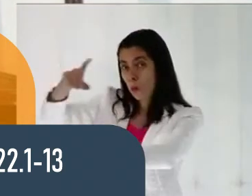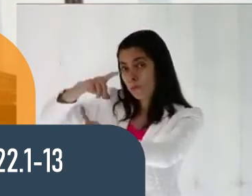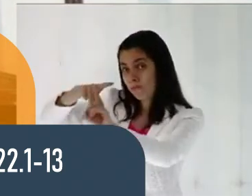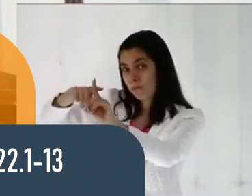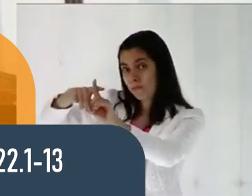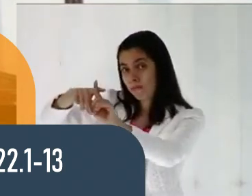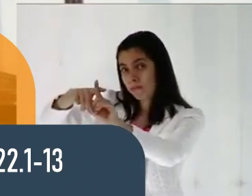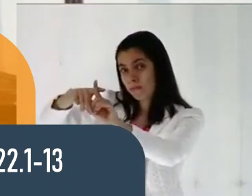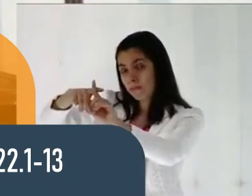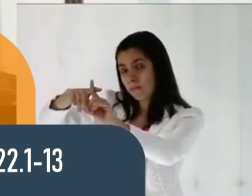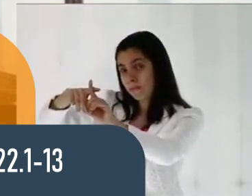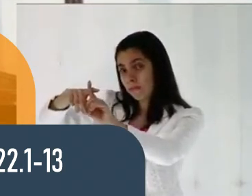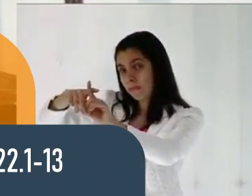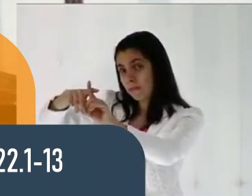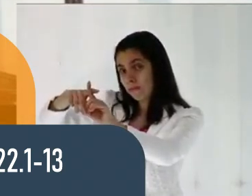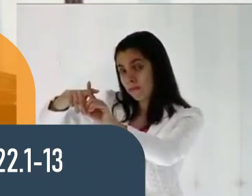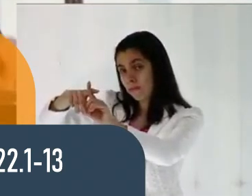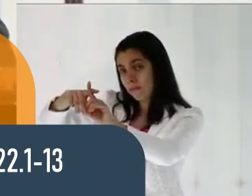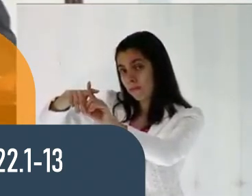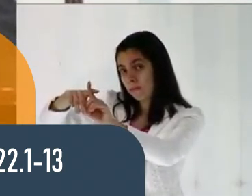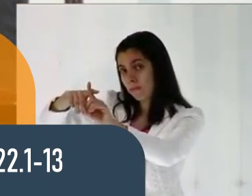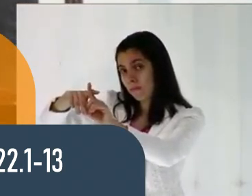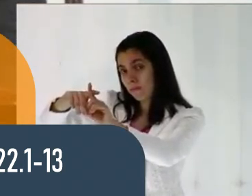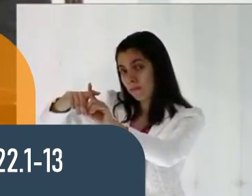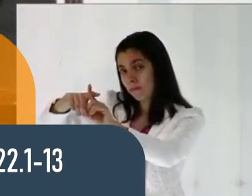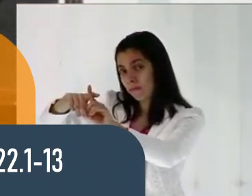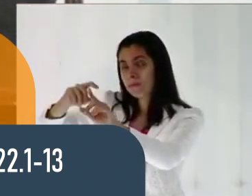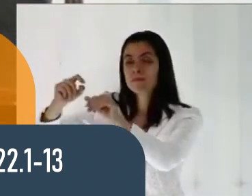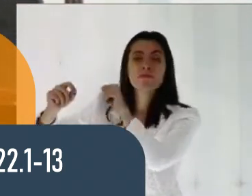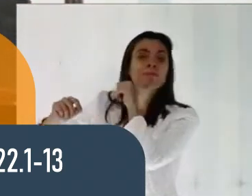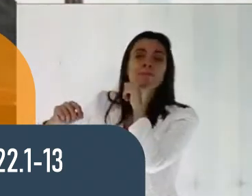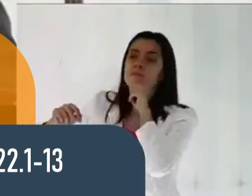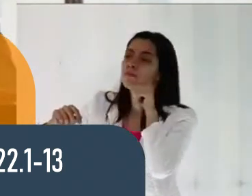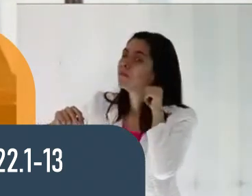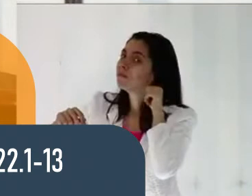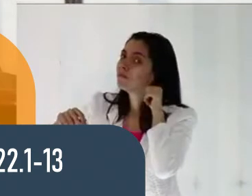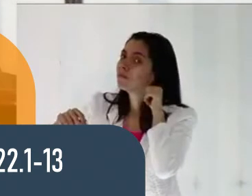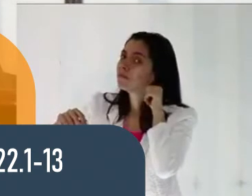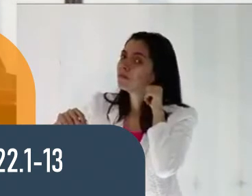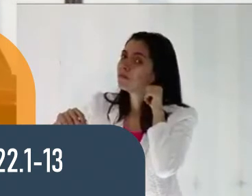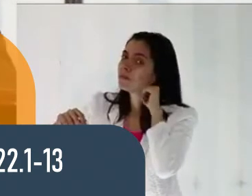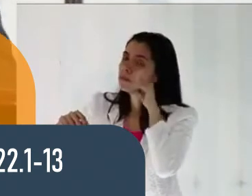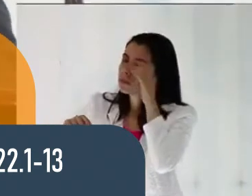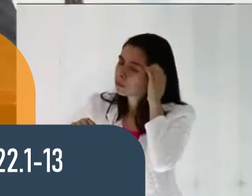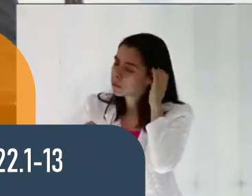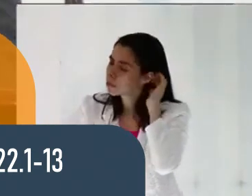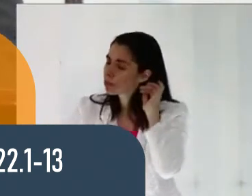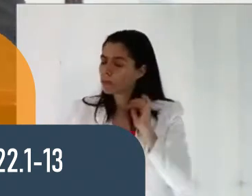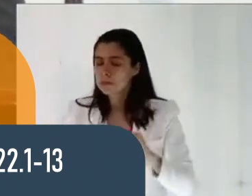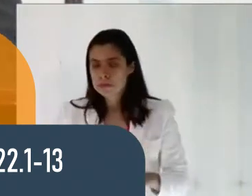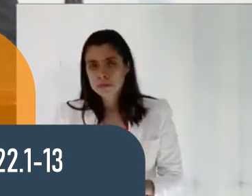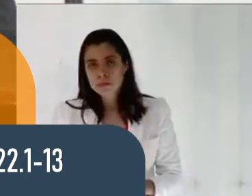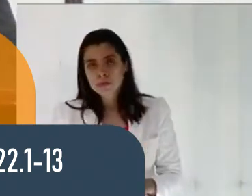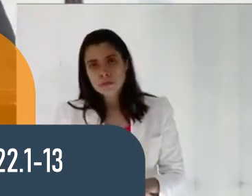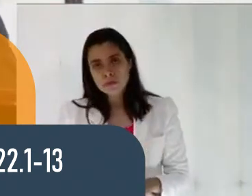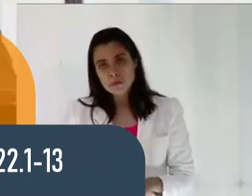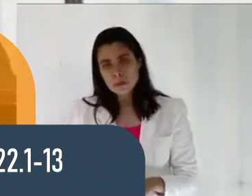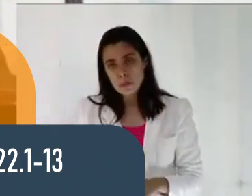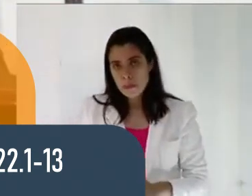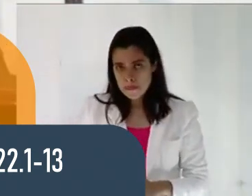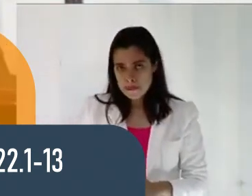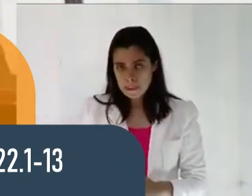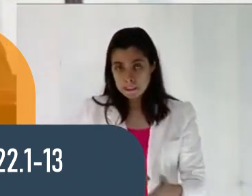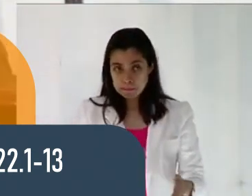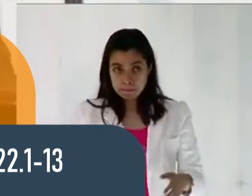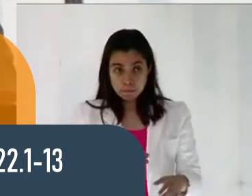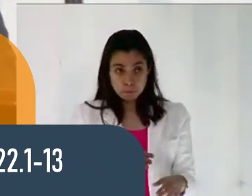quero voltar naquela expressão que eu disse: o que estava na mão de Abraão. O texto diz que enquanto